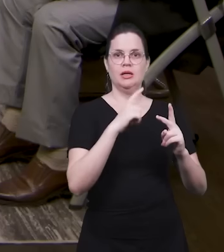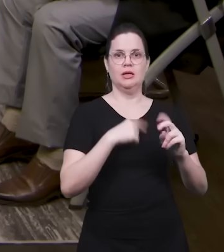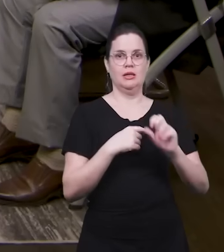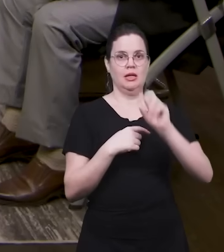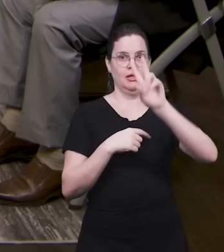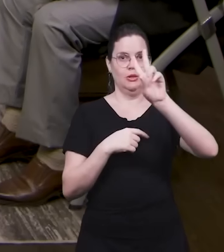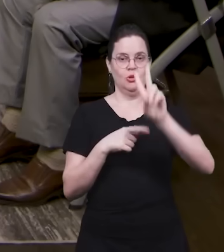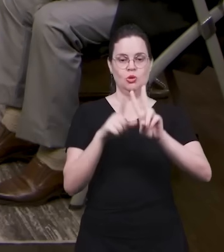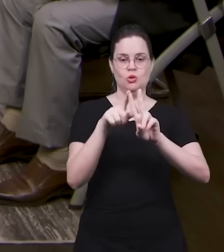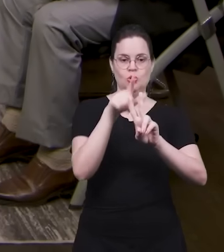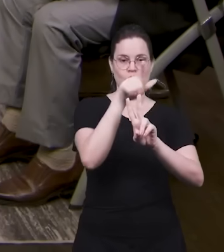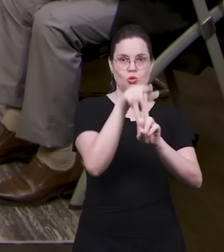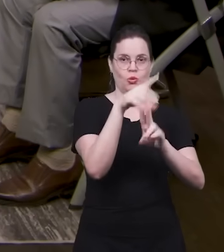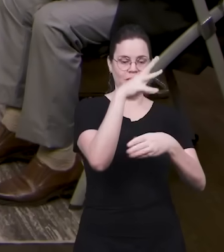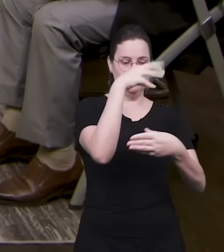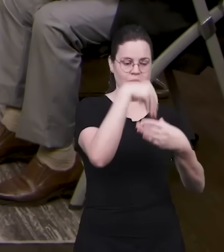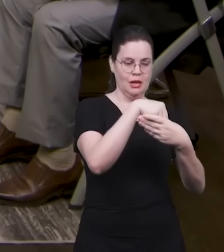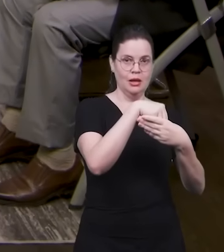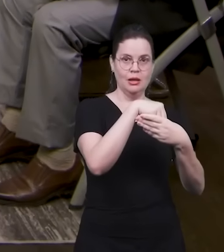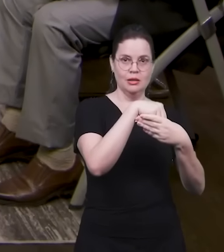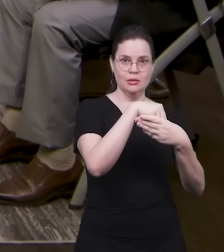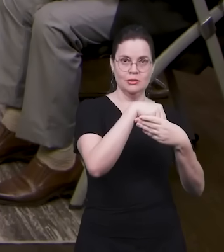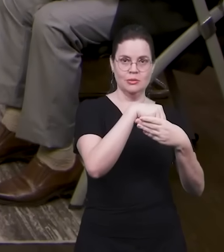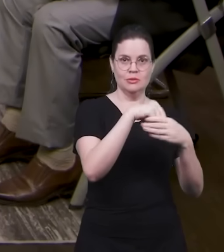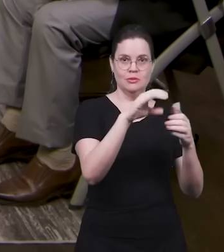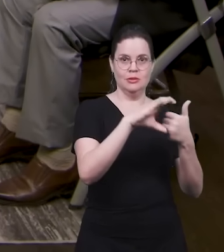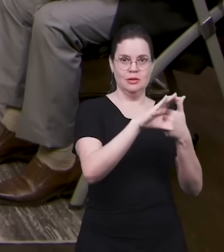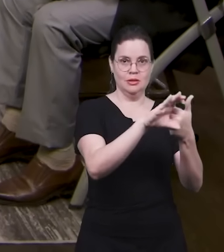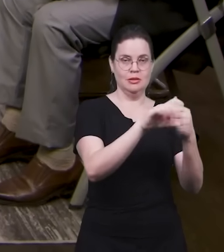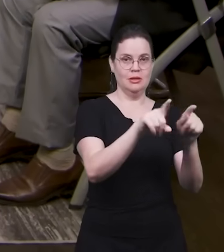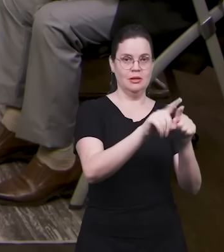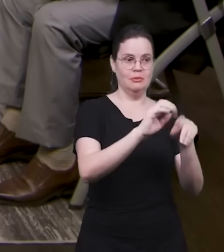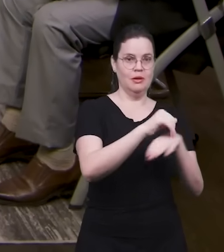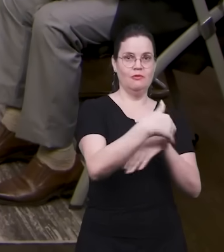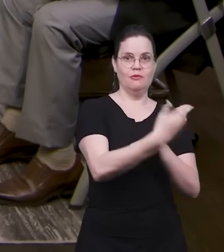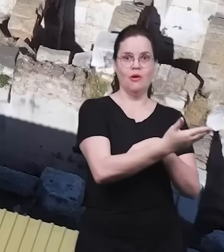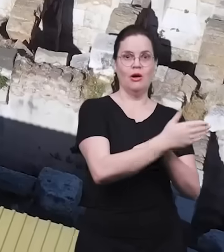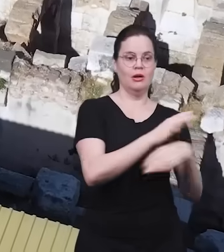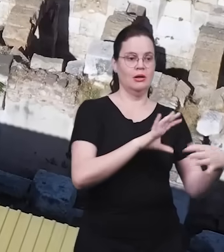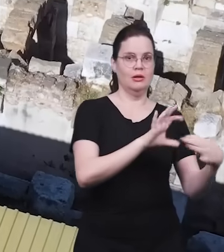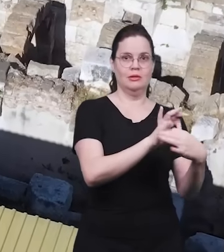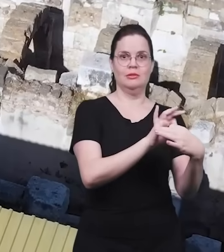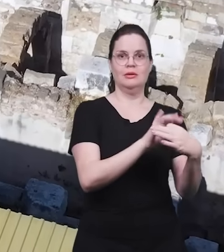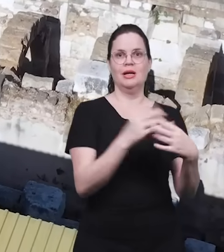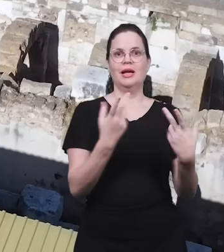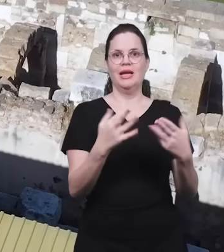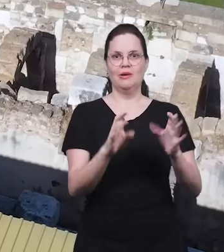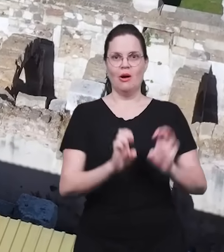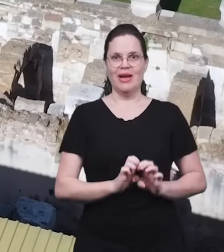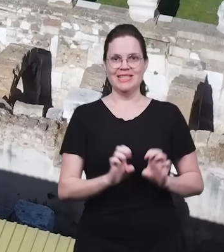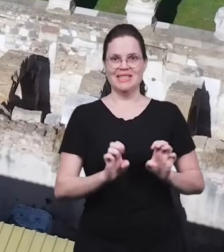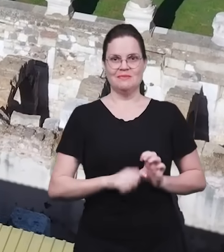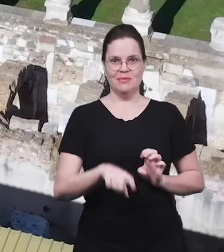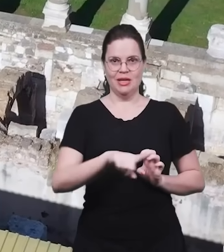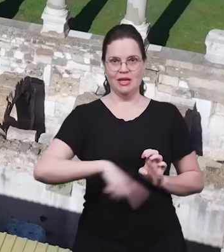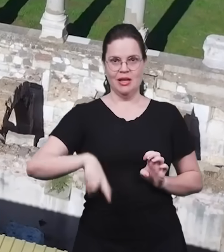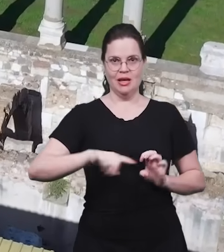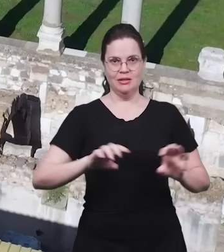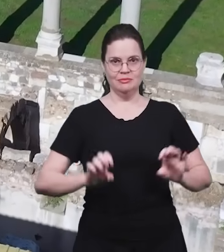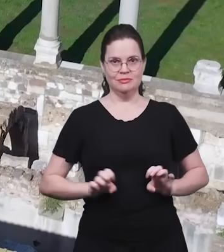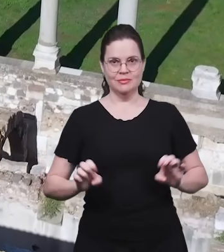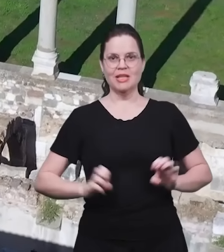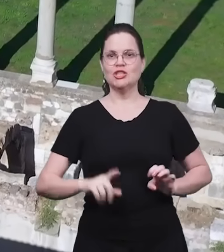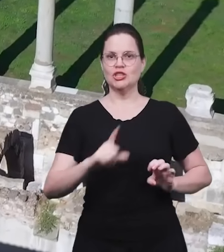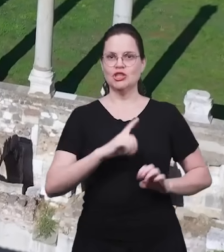grandes elementos dentro e fora para fustigar a igreja. Como na igreja de Esmirna, os inimigos